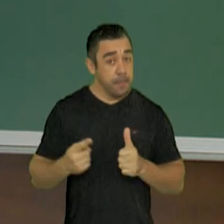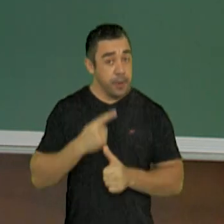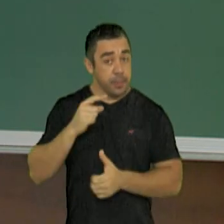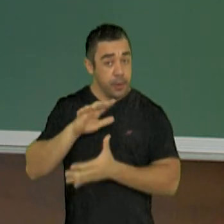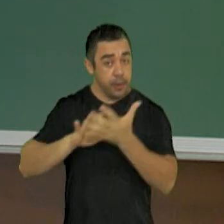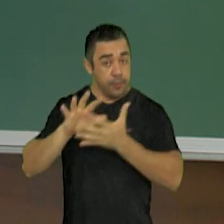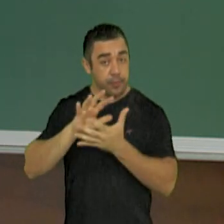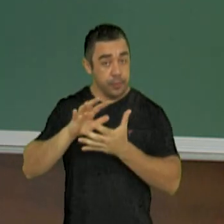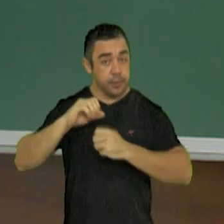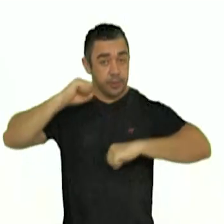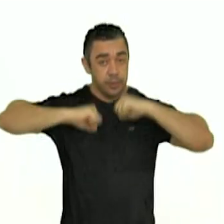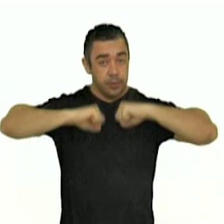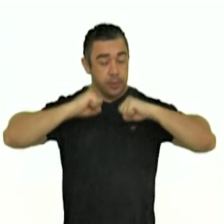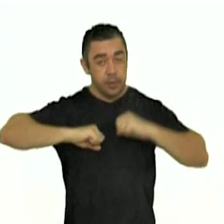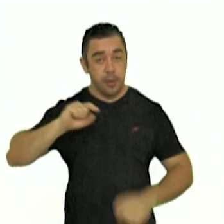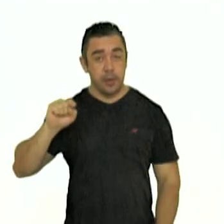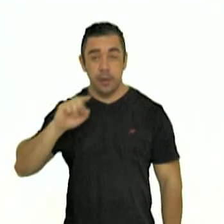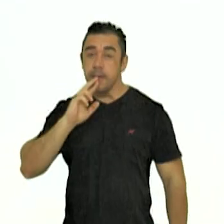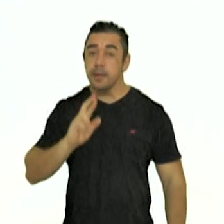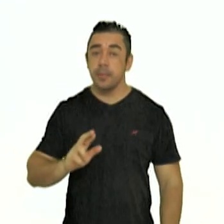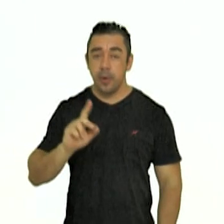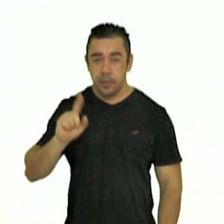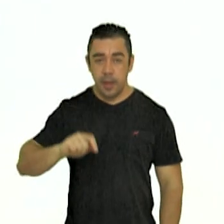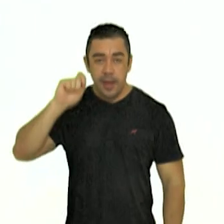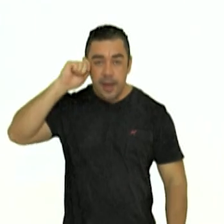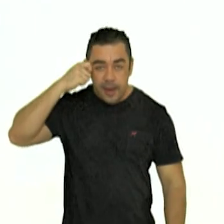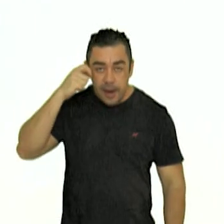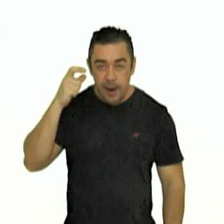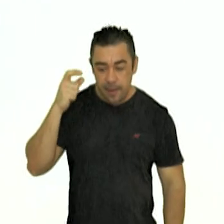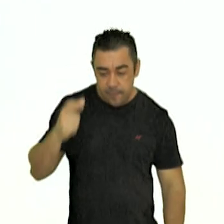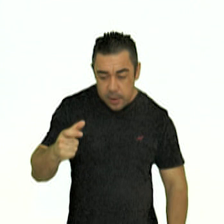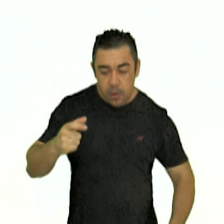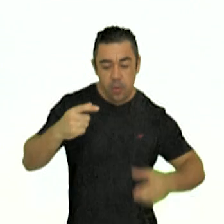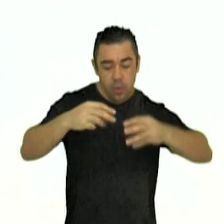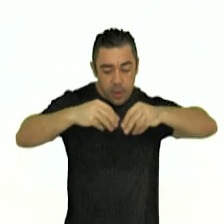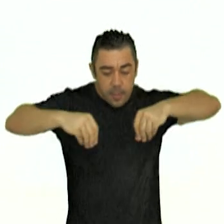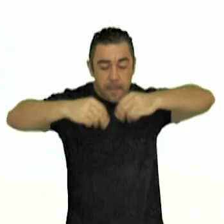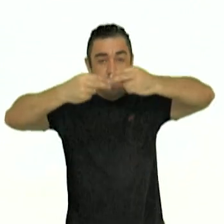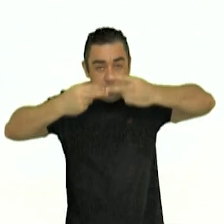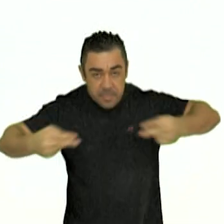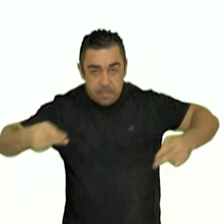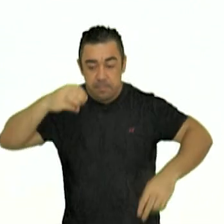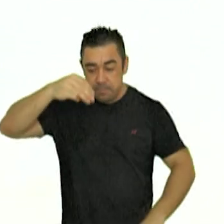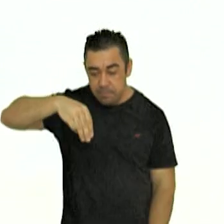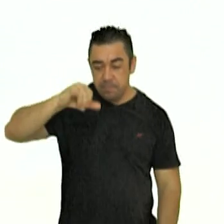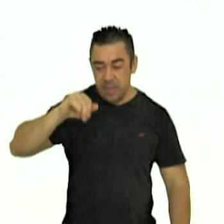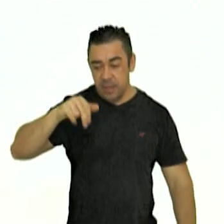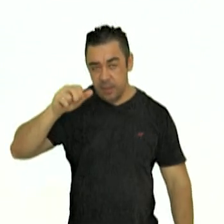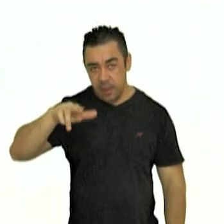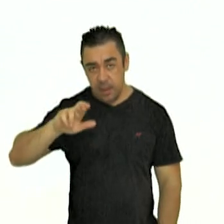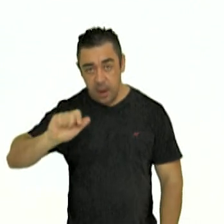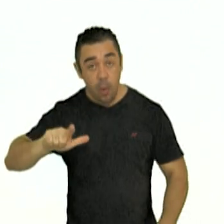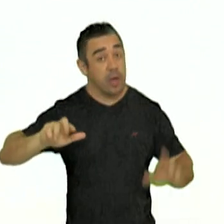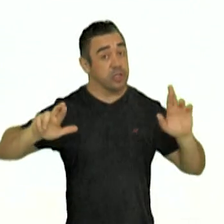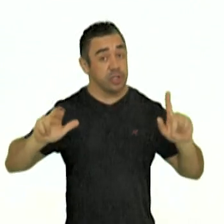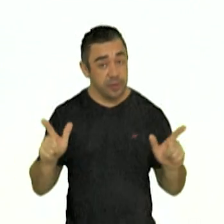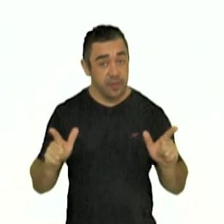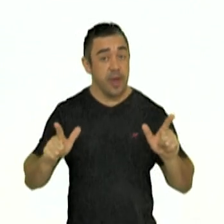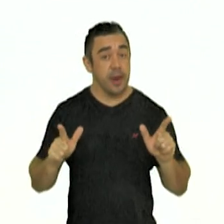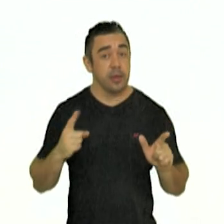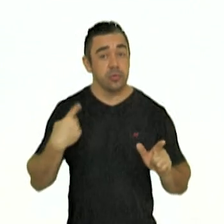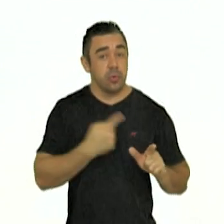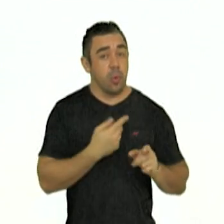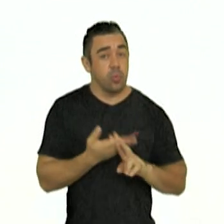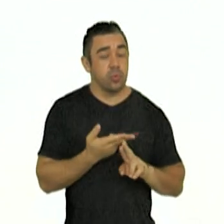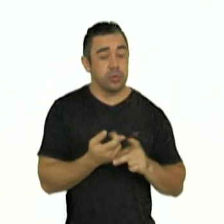revolução industrial, direto à resposta, o carvão mineral. Carvão mineral diferente do vegetal que a gente usa para fazer o churrascão